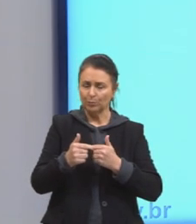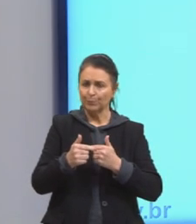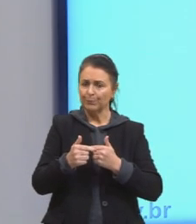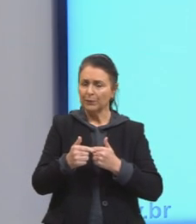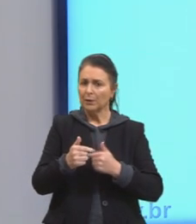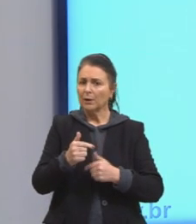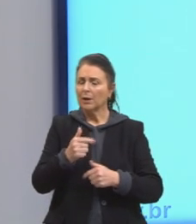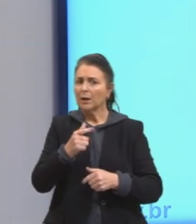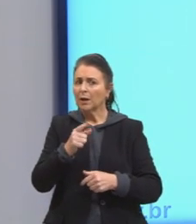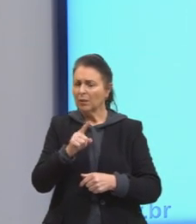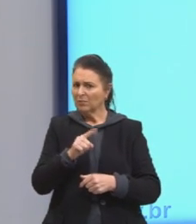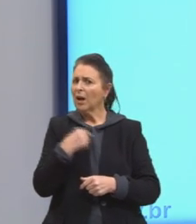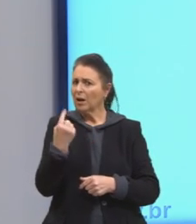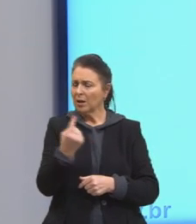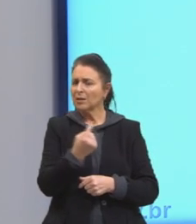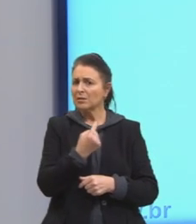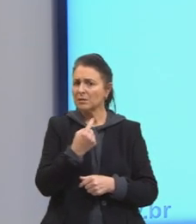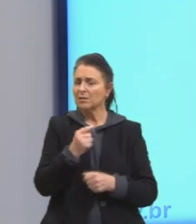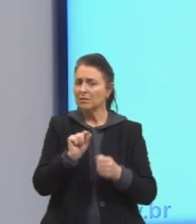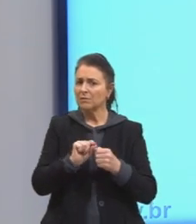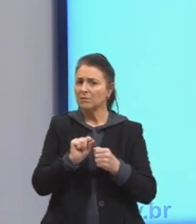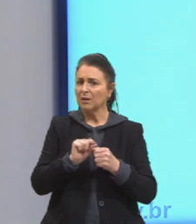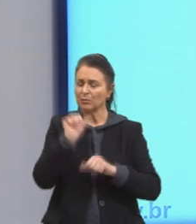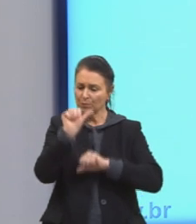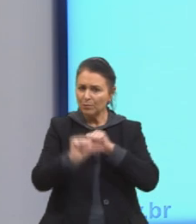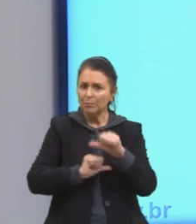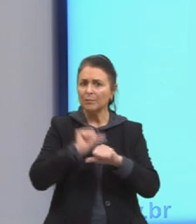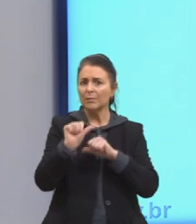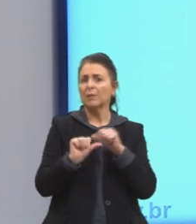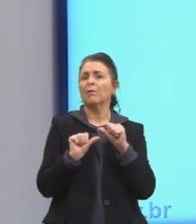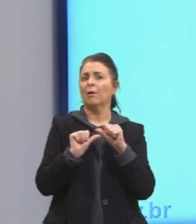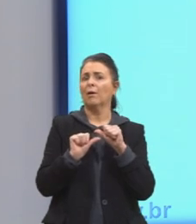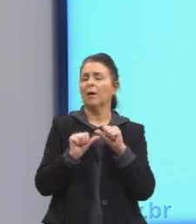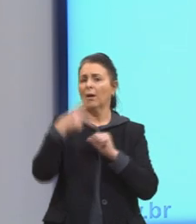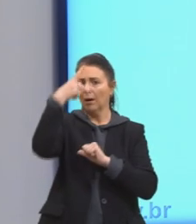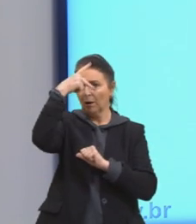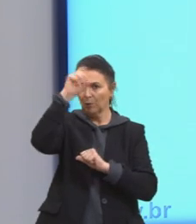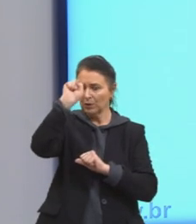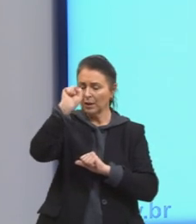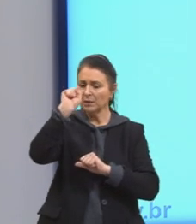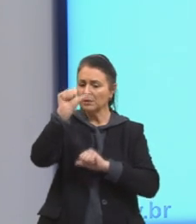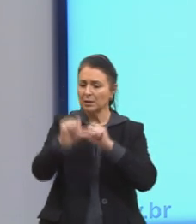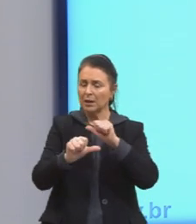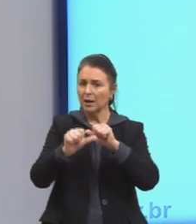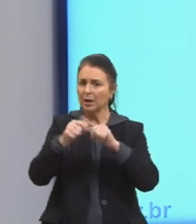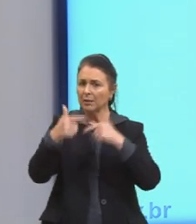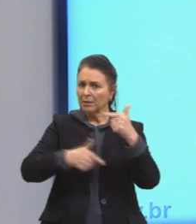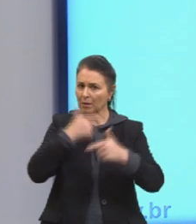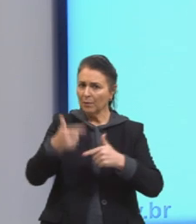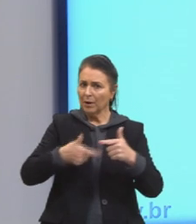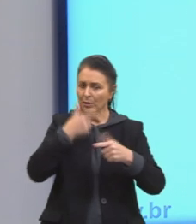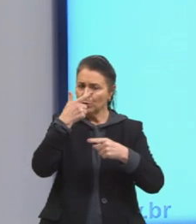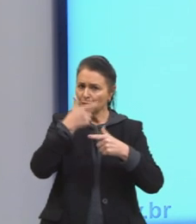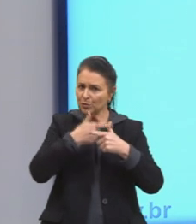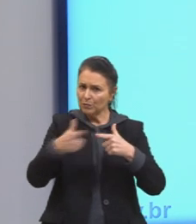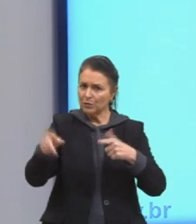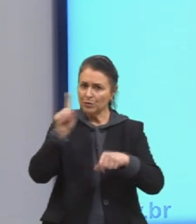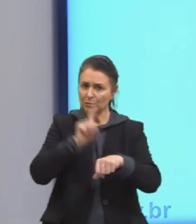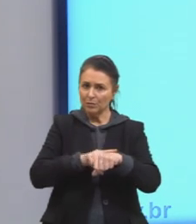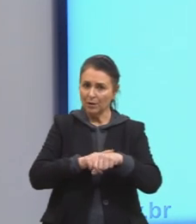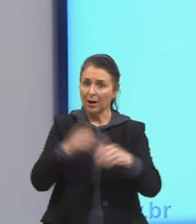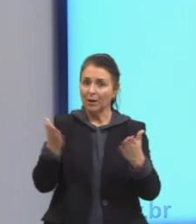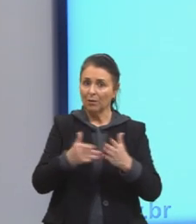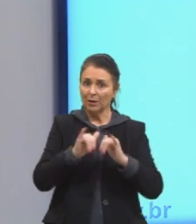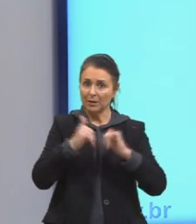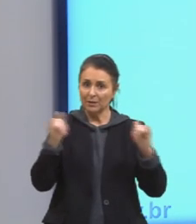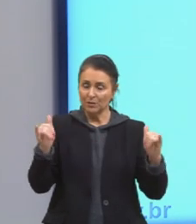a gente vai só mudar aqui né onde o a potência seria trabalho dividido pelo tempo a gente vai colocar energia dividido